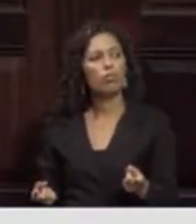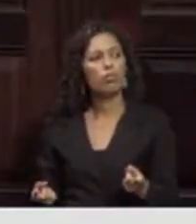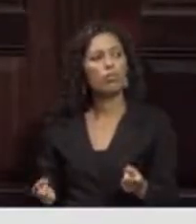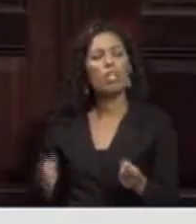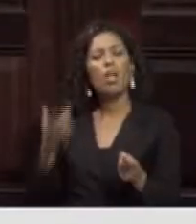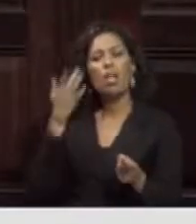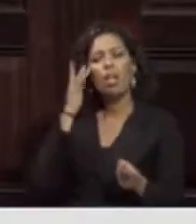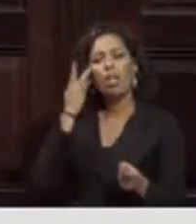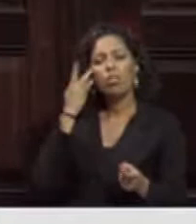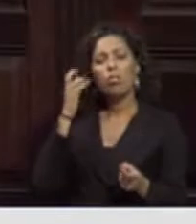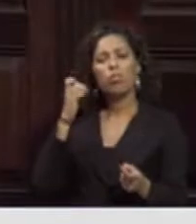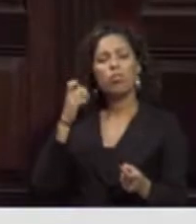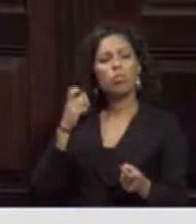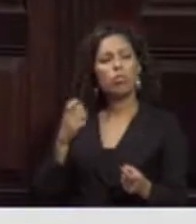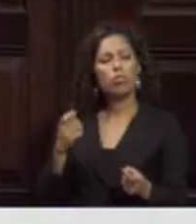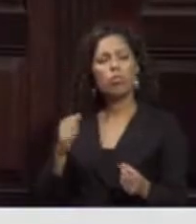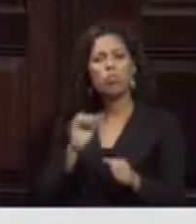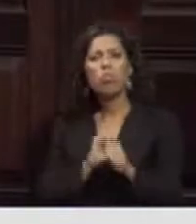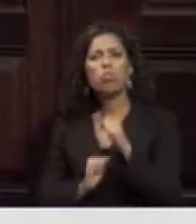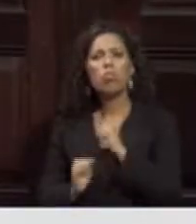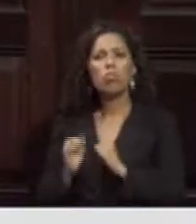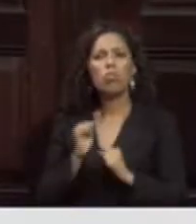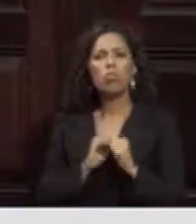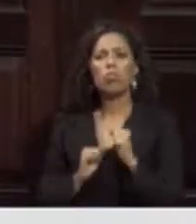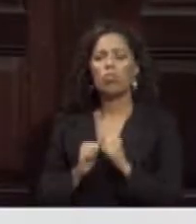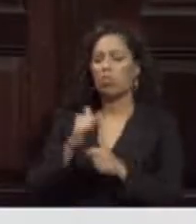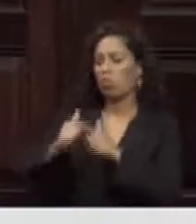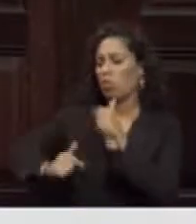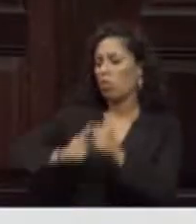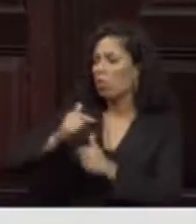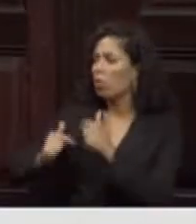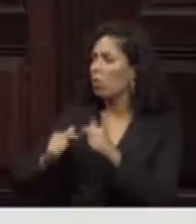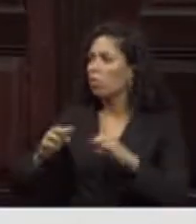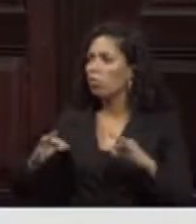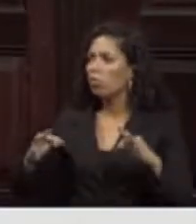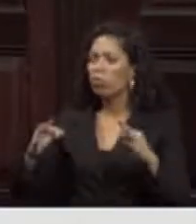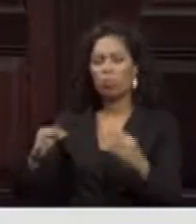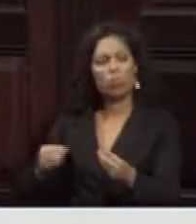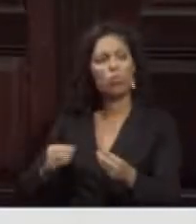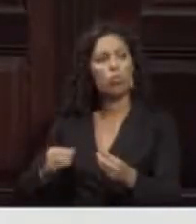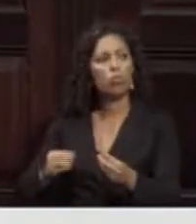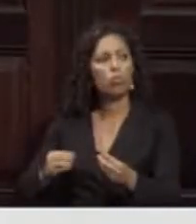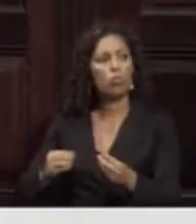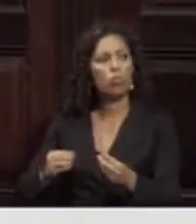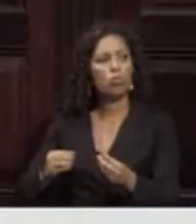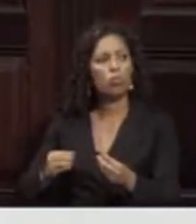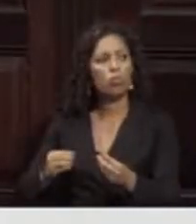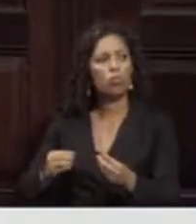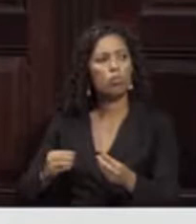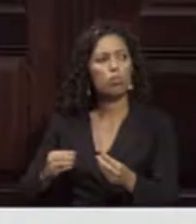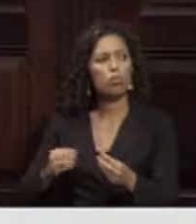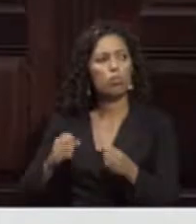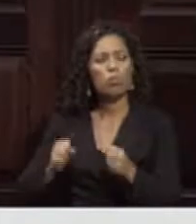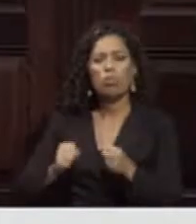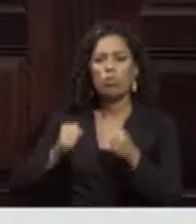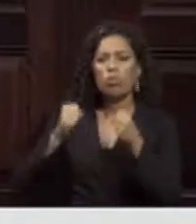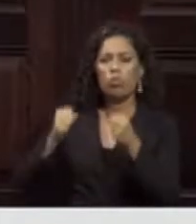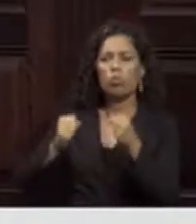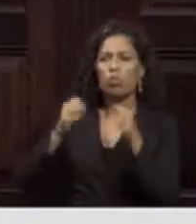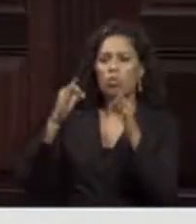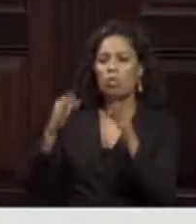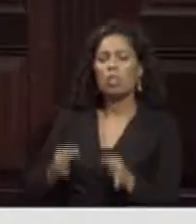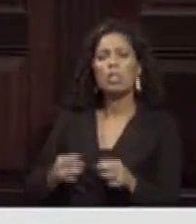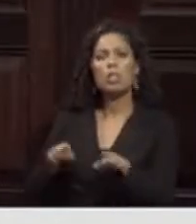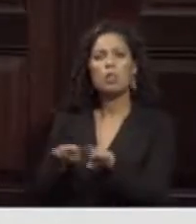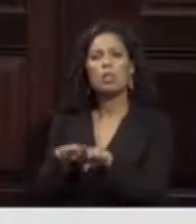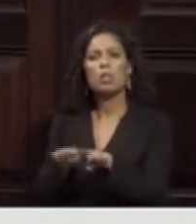alvo privilegiado. Eu espero que trabalhadores da CEDAE, na sua luta justa contra a privatização, a comunidade LGBT